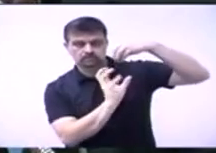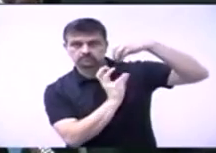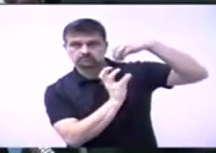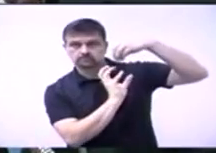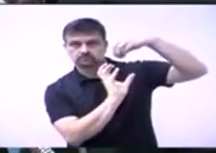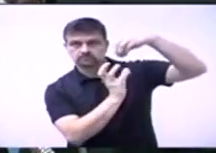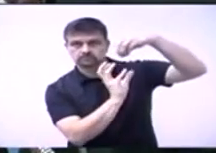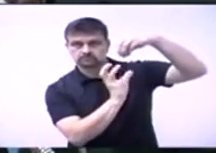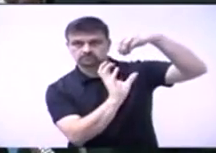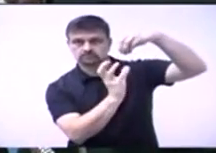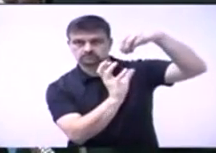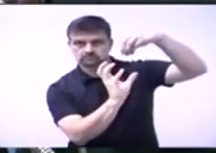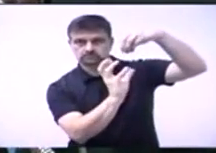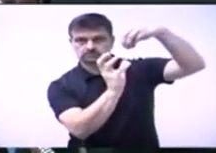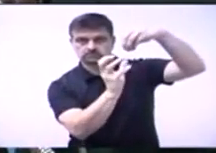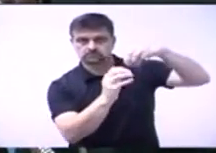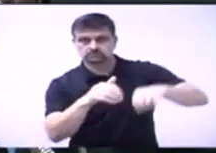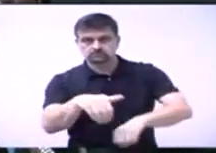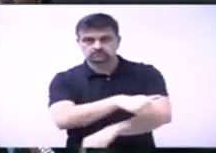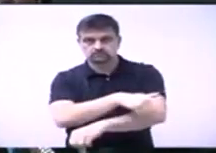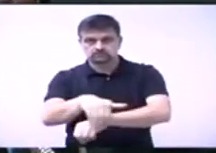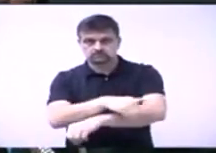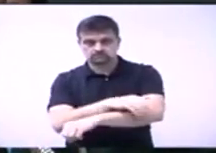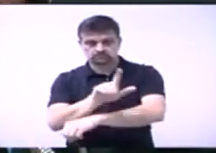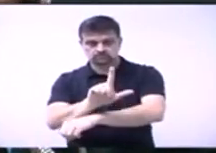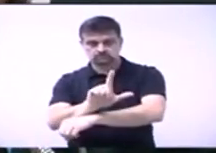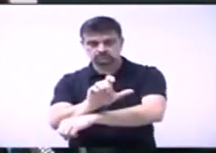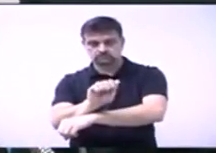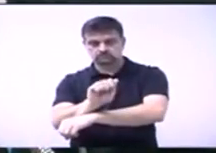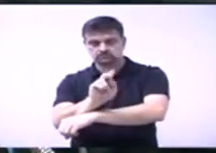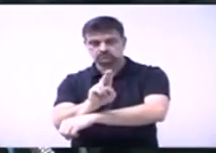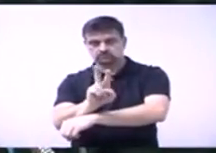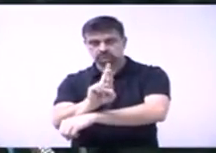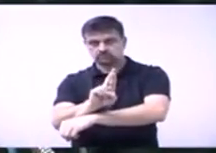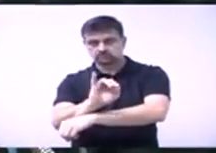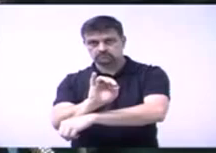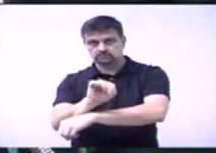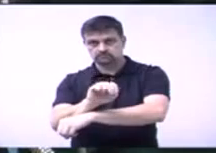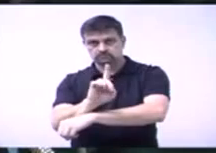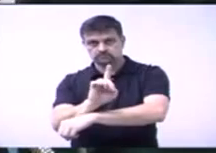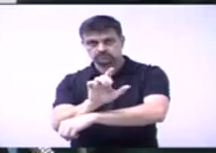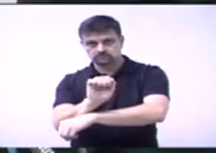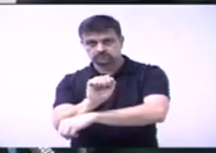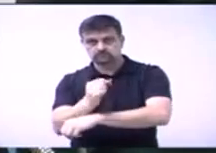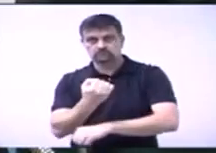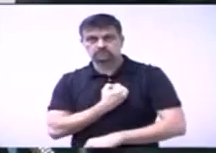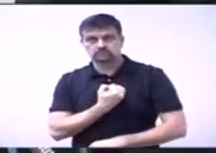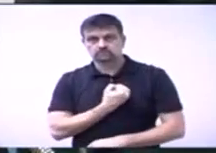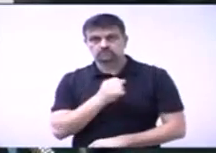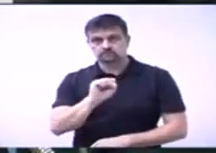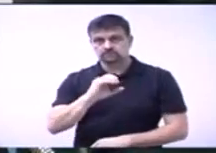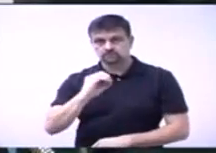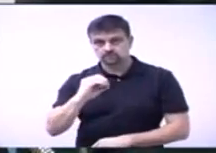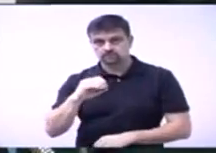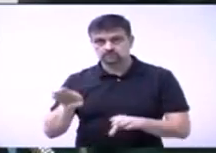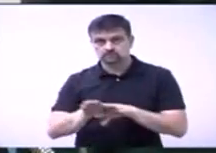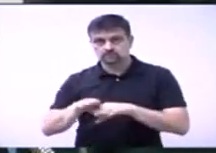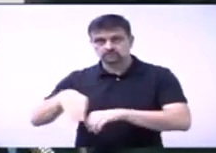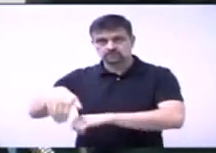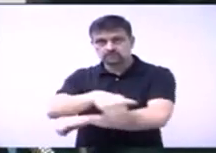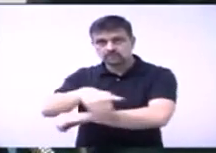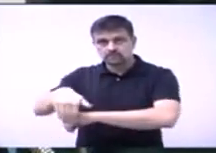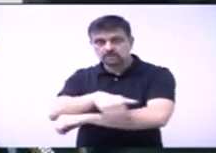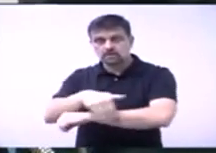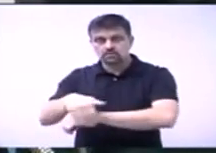dos postes na rua Laurinda Garuti Bordim, altura do número 80, e na rua